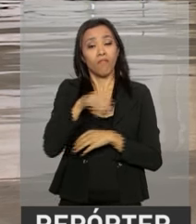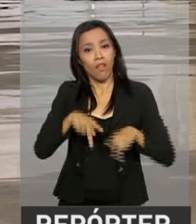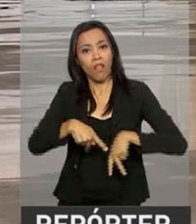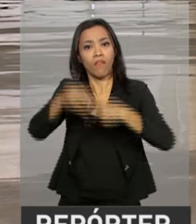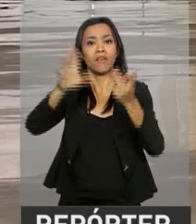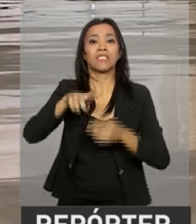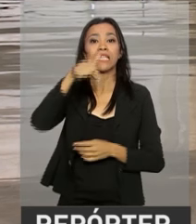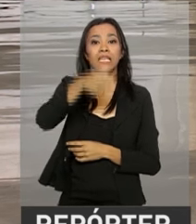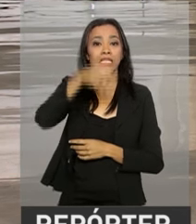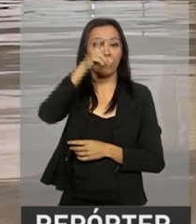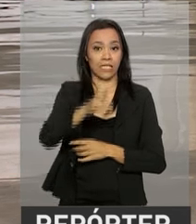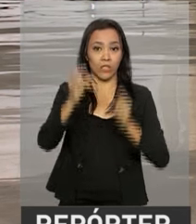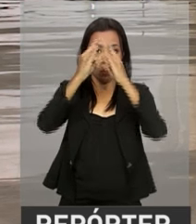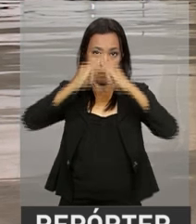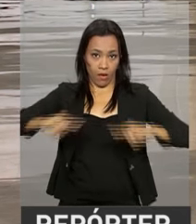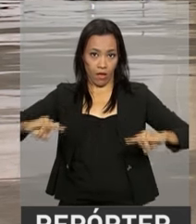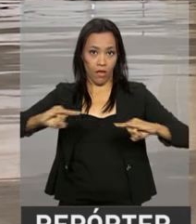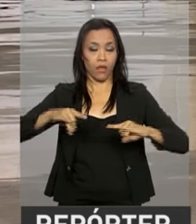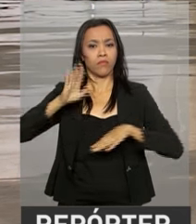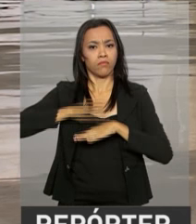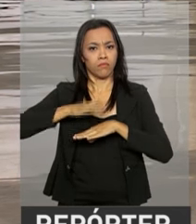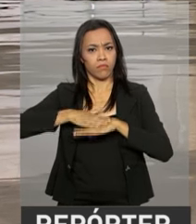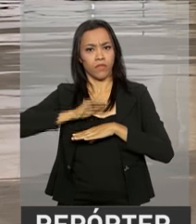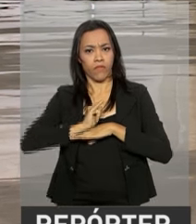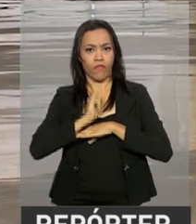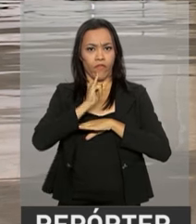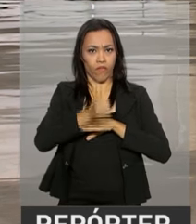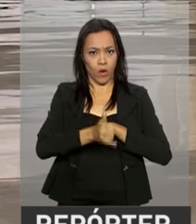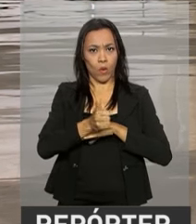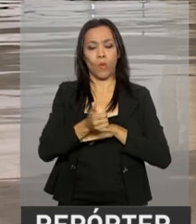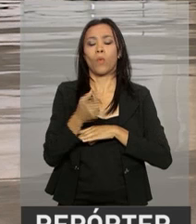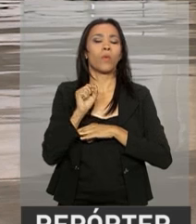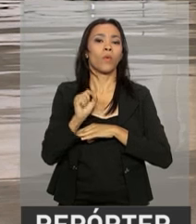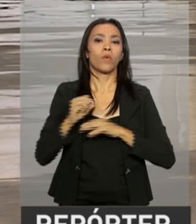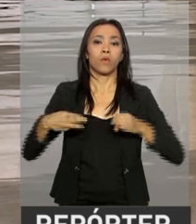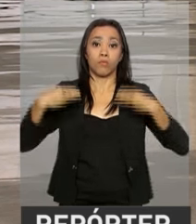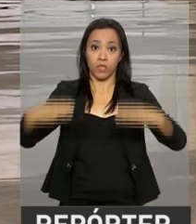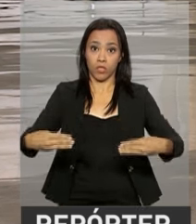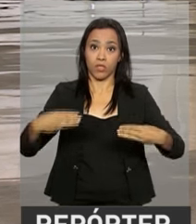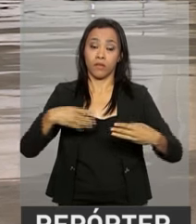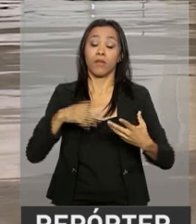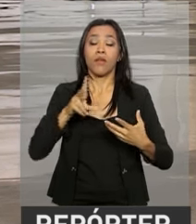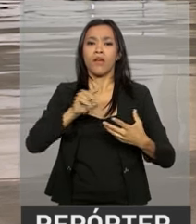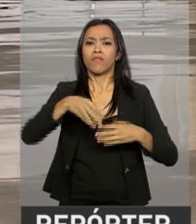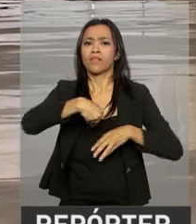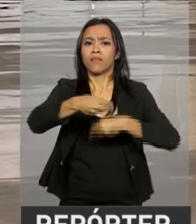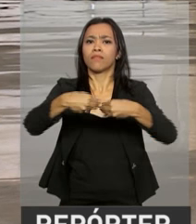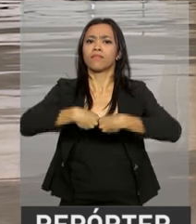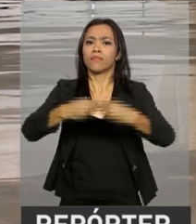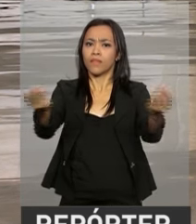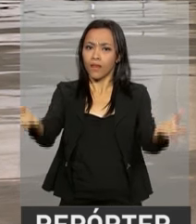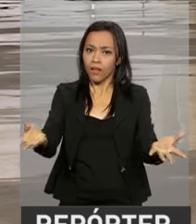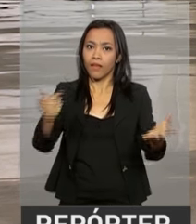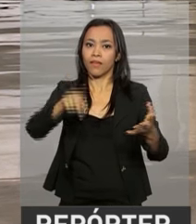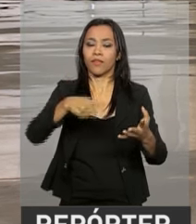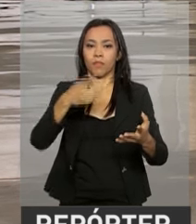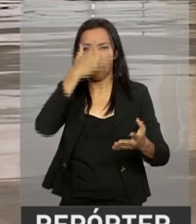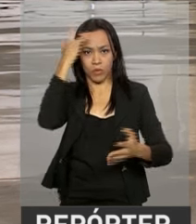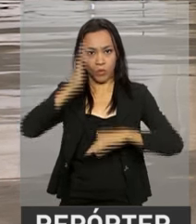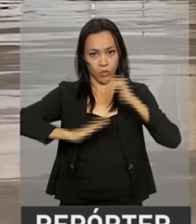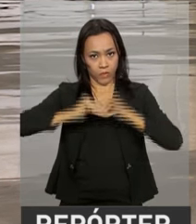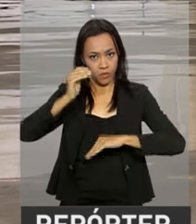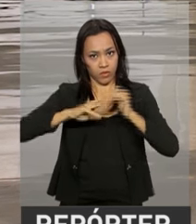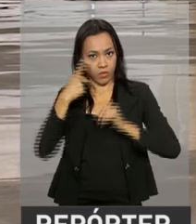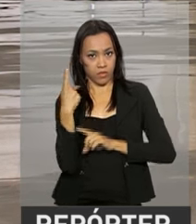75 barracas. De acordo com a assessoria do Ministério da Integração, as barracas que vão ser entregues por agentes da Defesa Civil